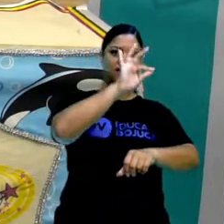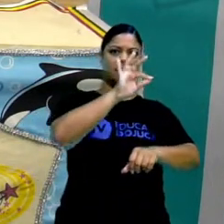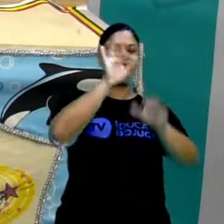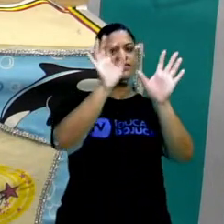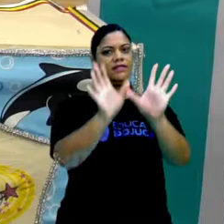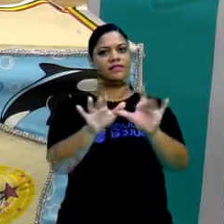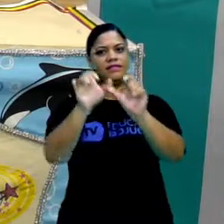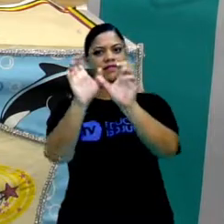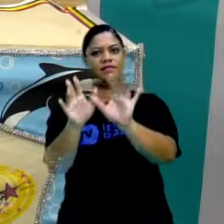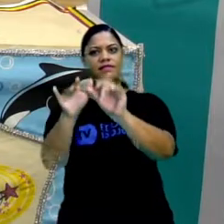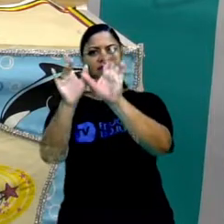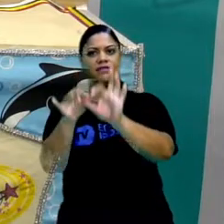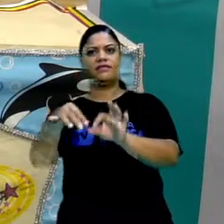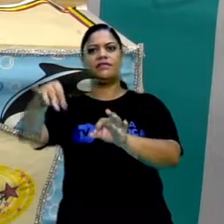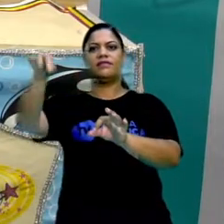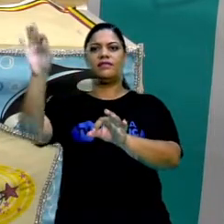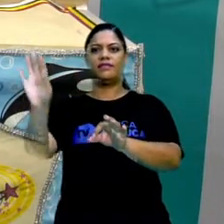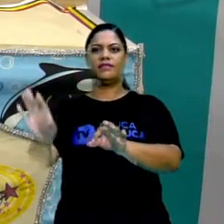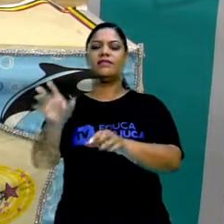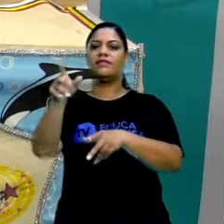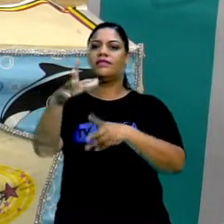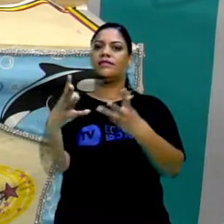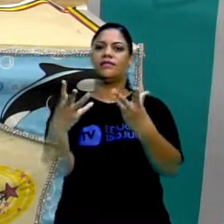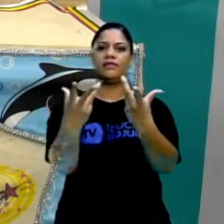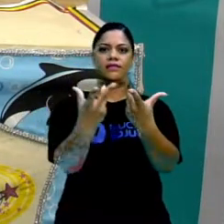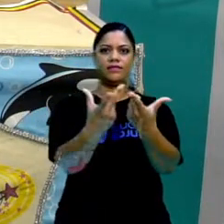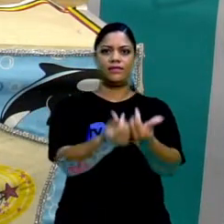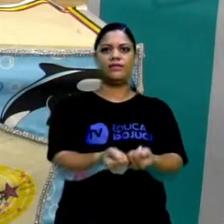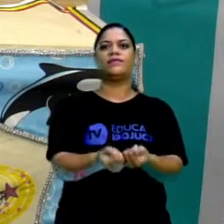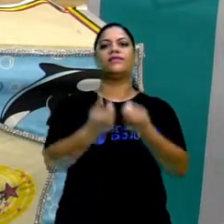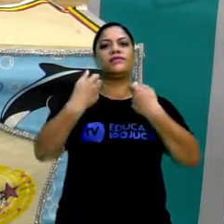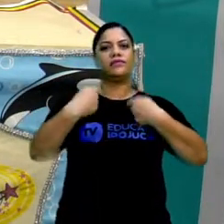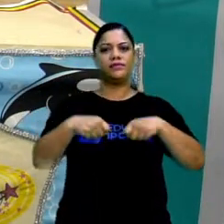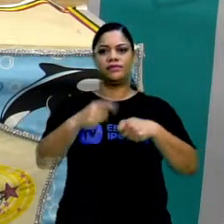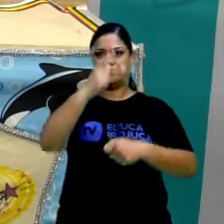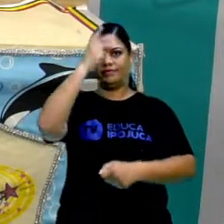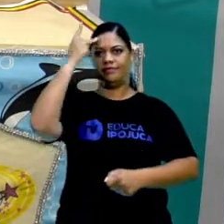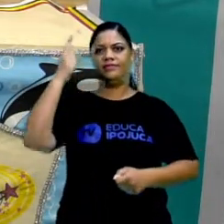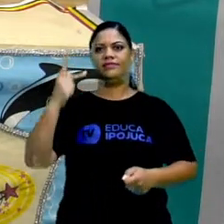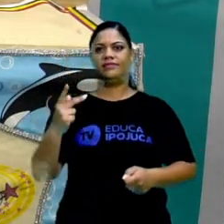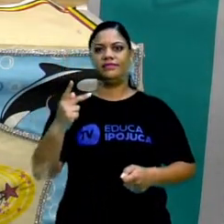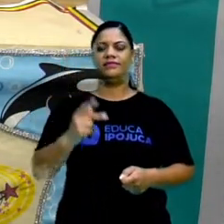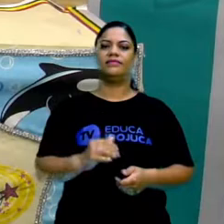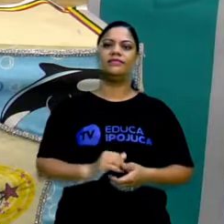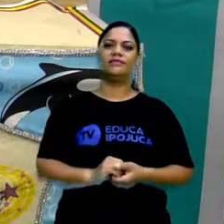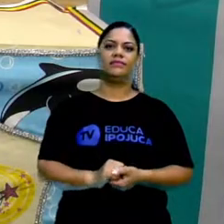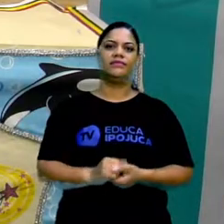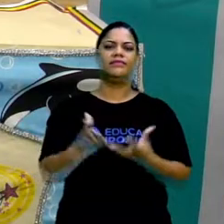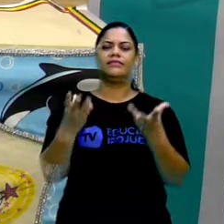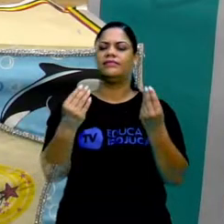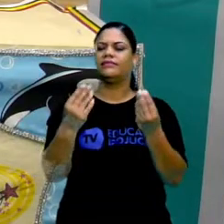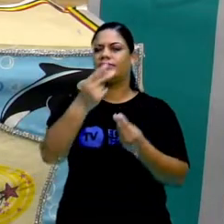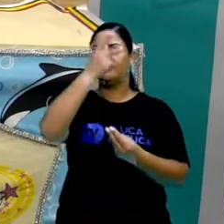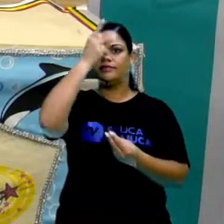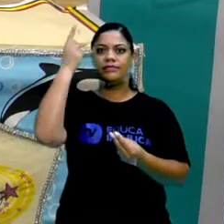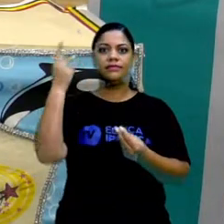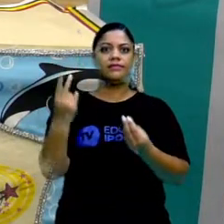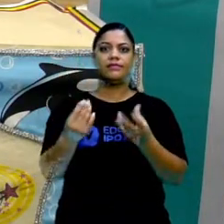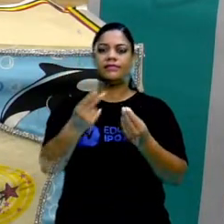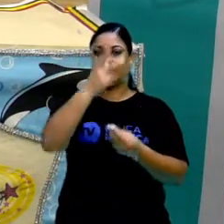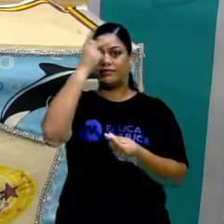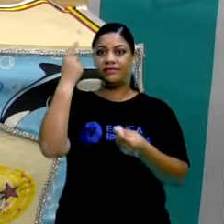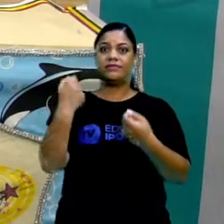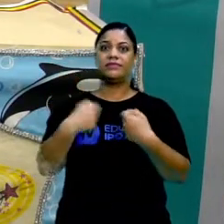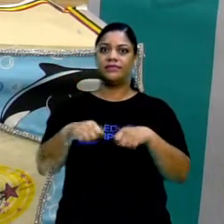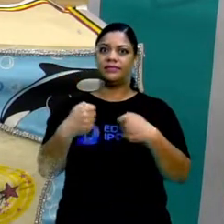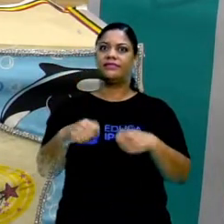do príncipe e levava para todo o povo que estava precisando. Ó, era tanta gente precisando de